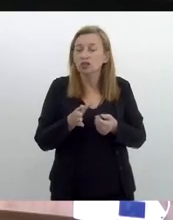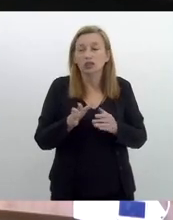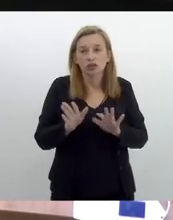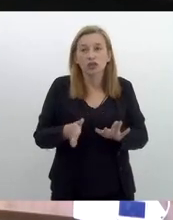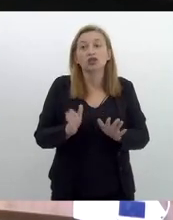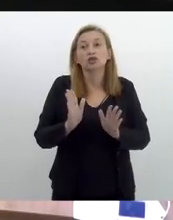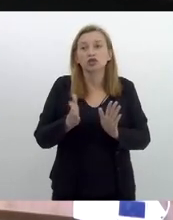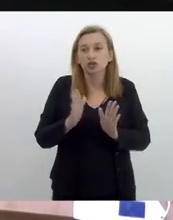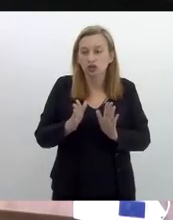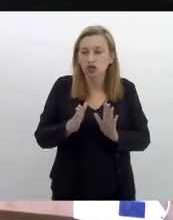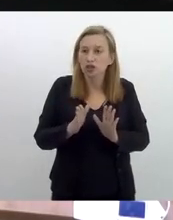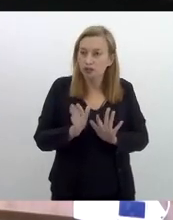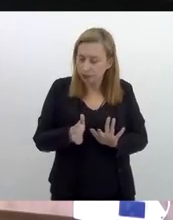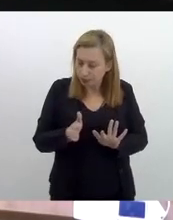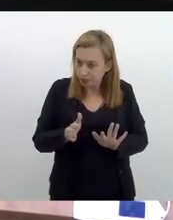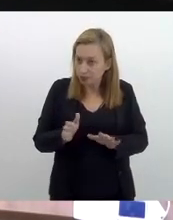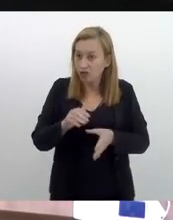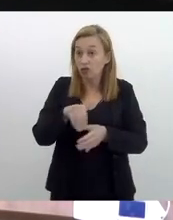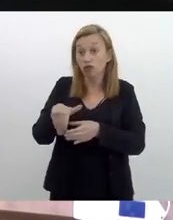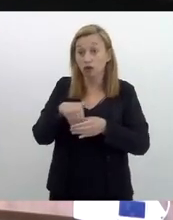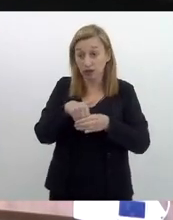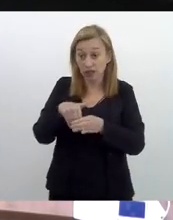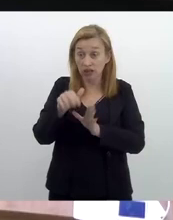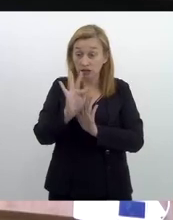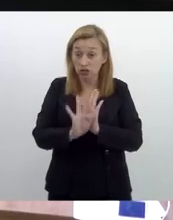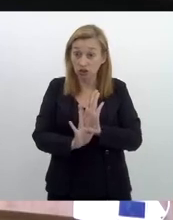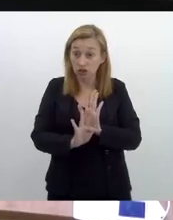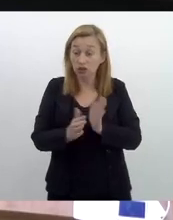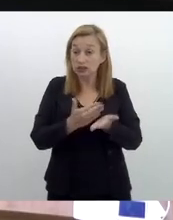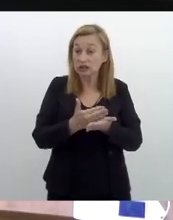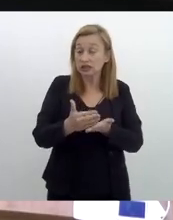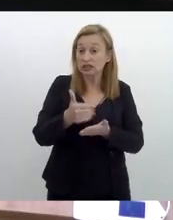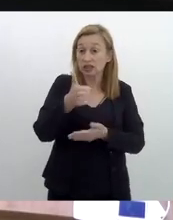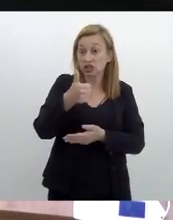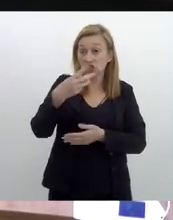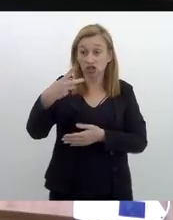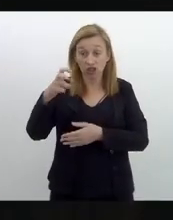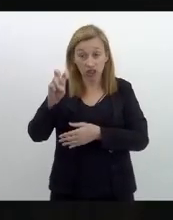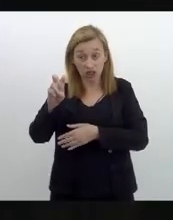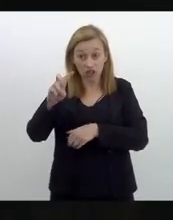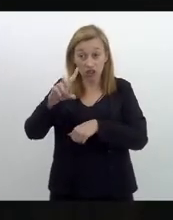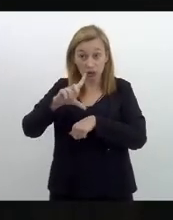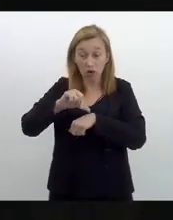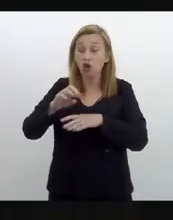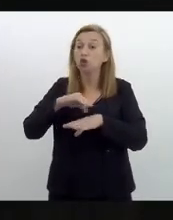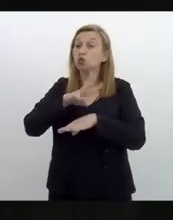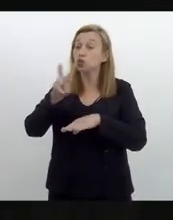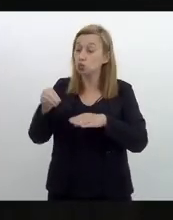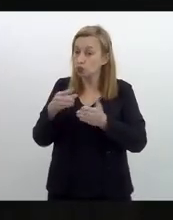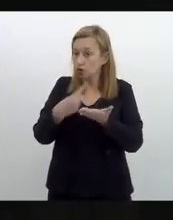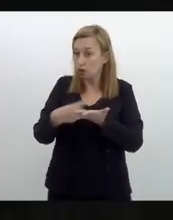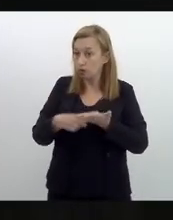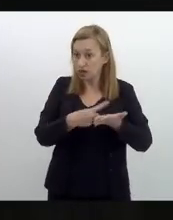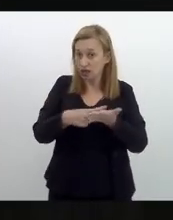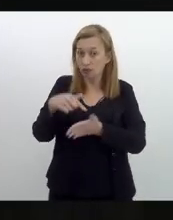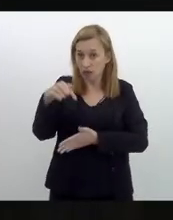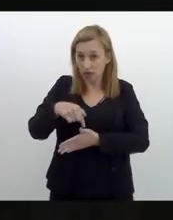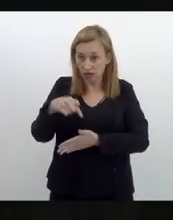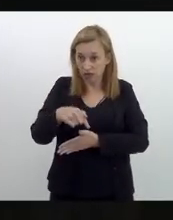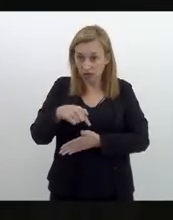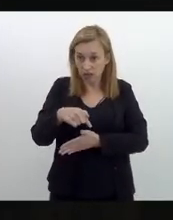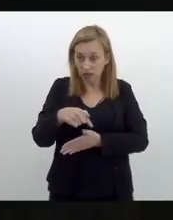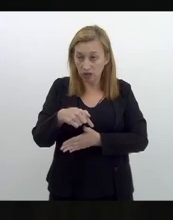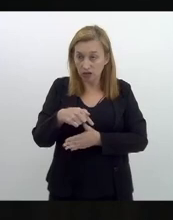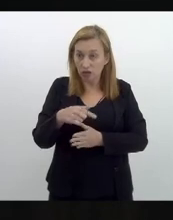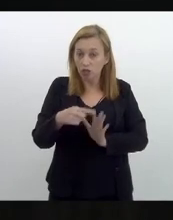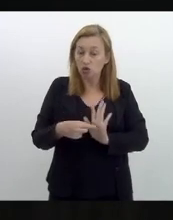mas gente vai passar olha só nós vamos votar o texto a partir das 15 horas tudo que foi acordado aqui nós vamos